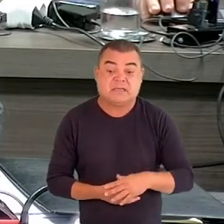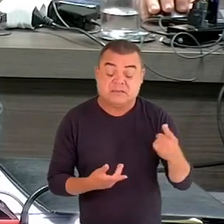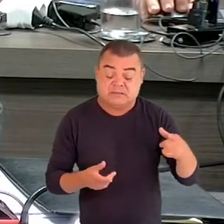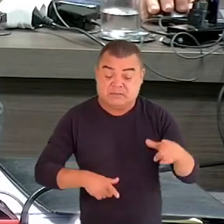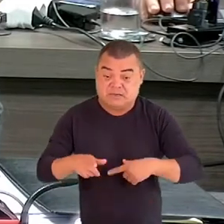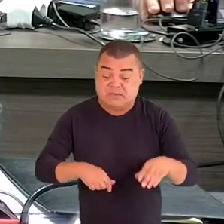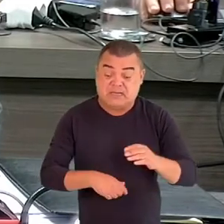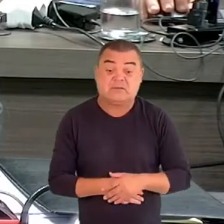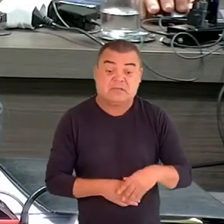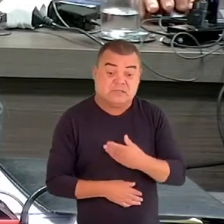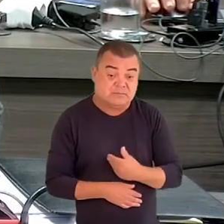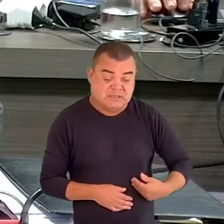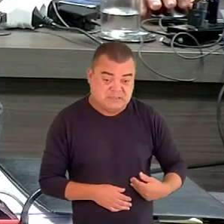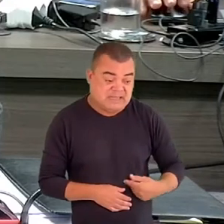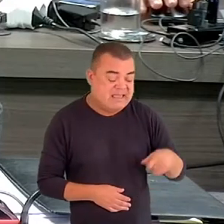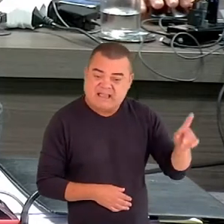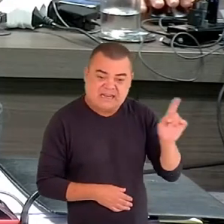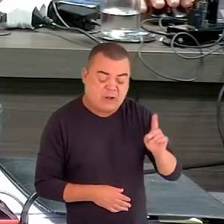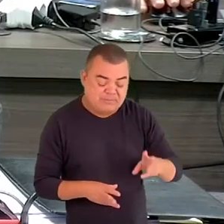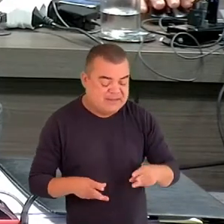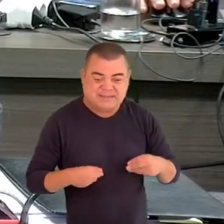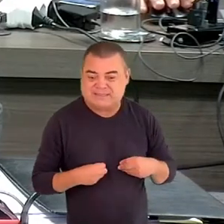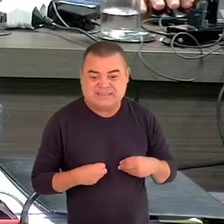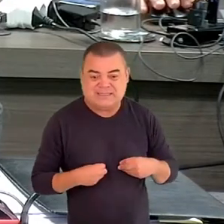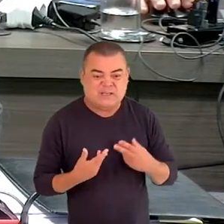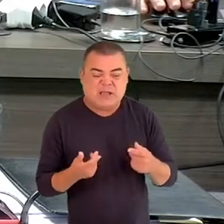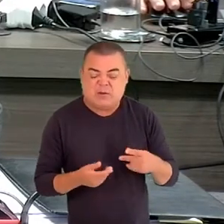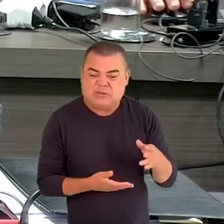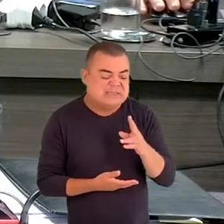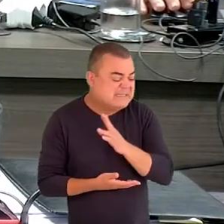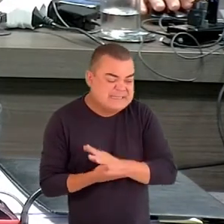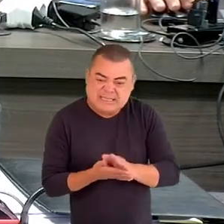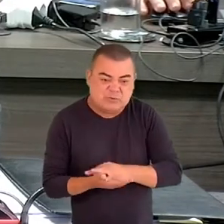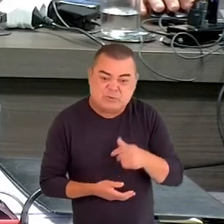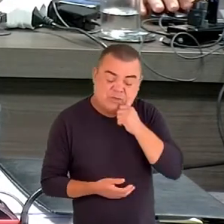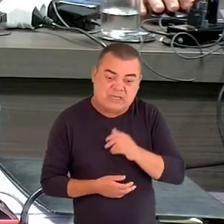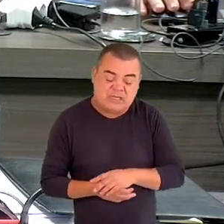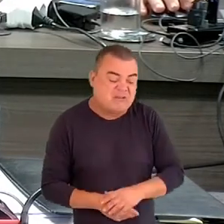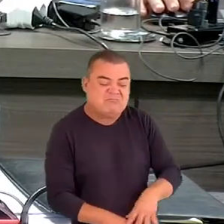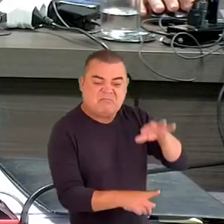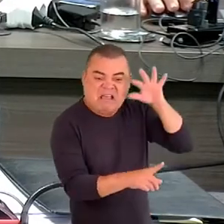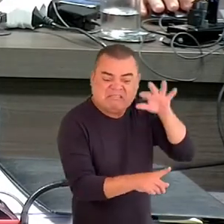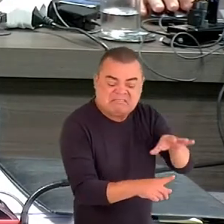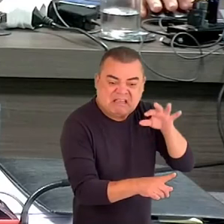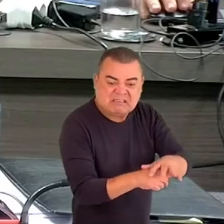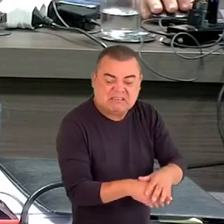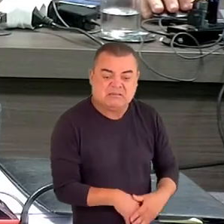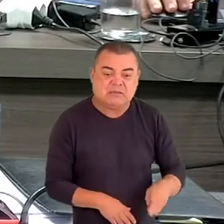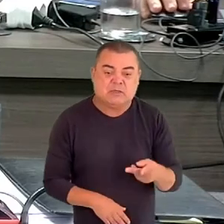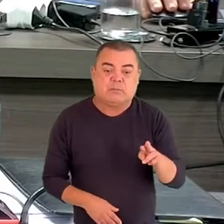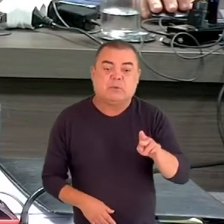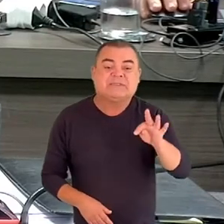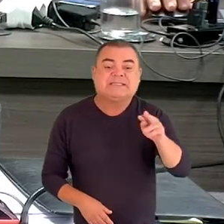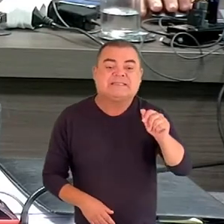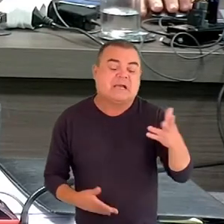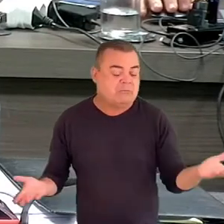não merecia, assim como nenhuma mulher, merecia um ataque vil daquele. Então é preciso respostas como essas. E